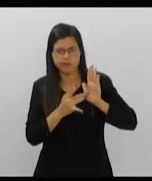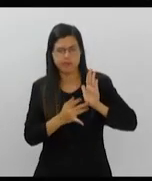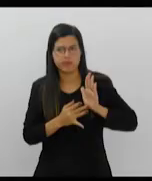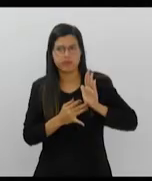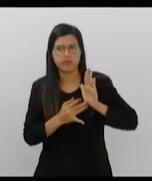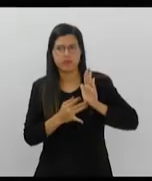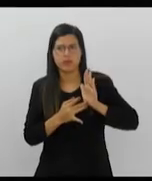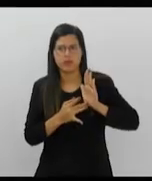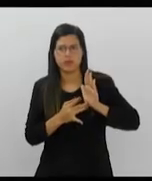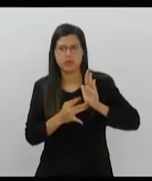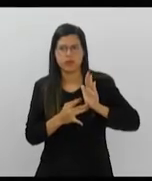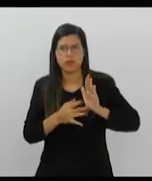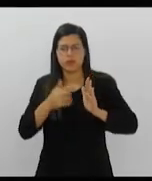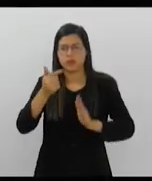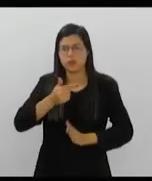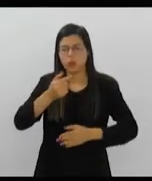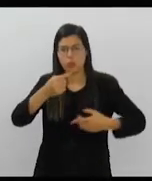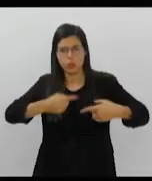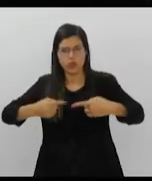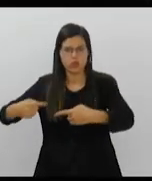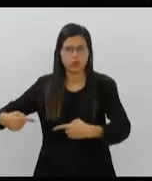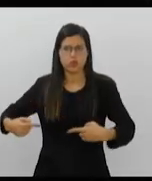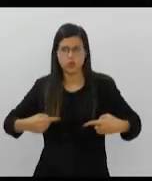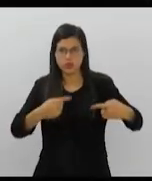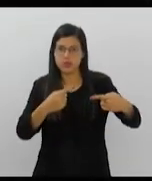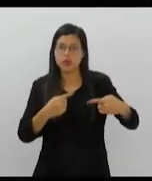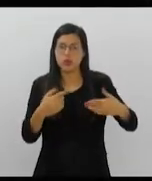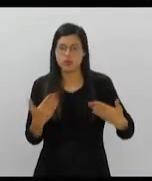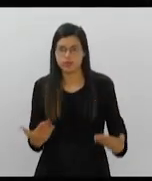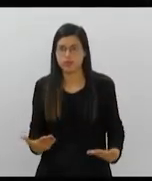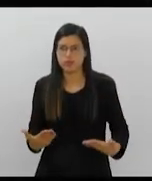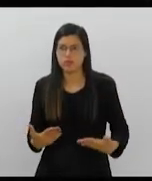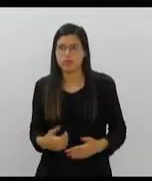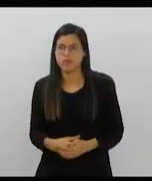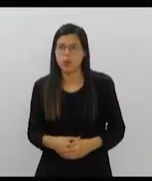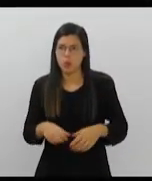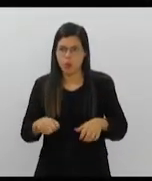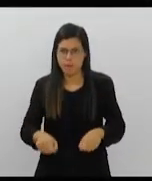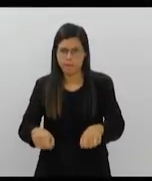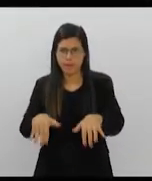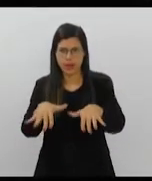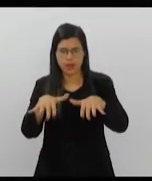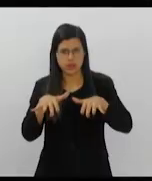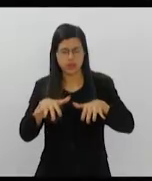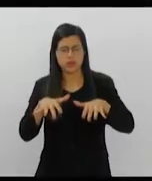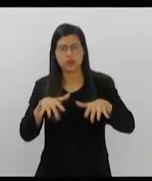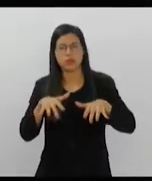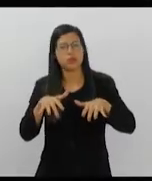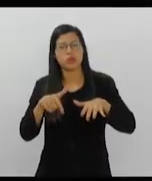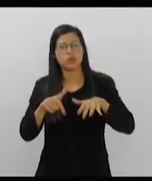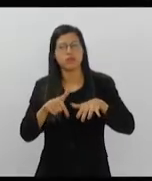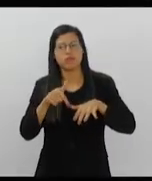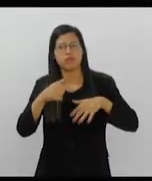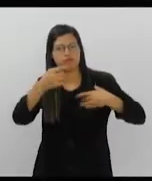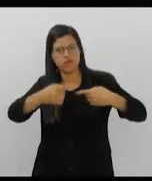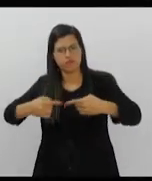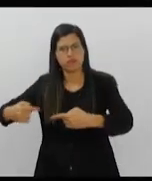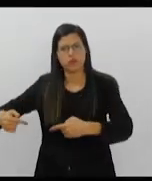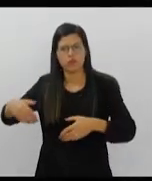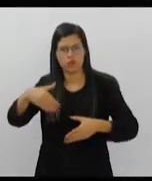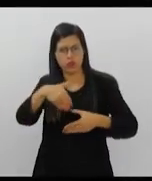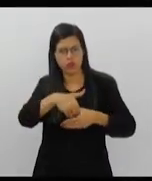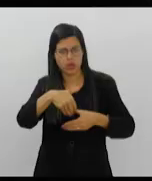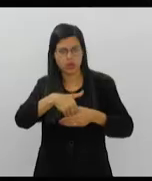para a segunda discussão, isto é, para que o plenário discutir se